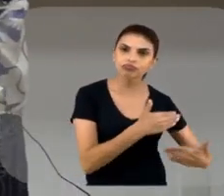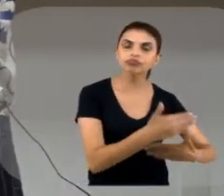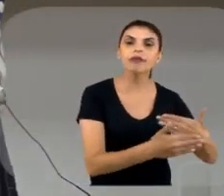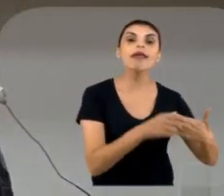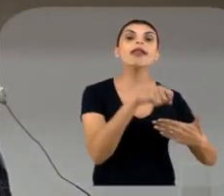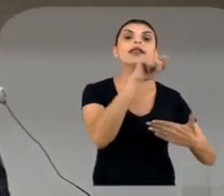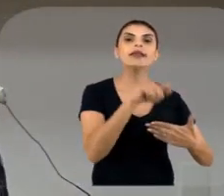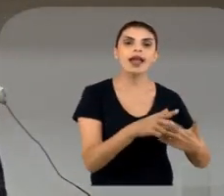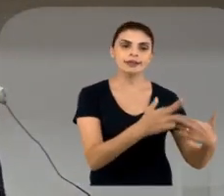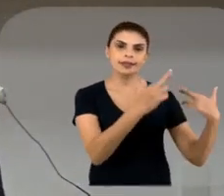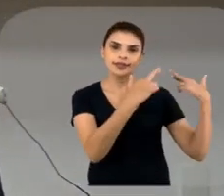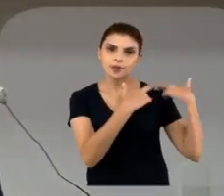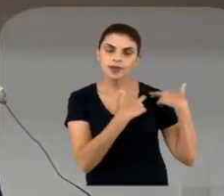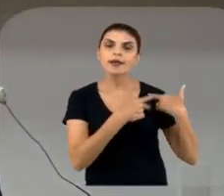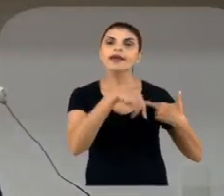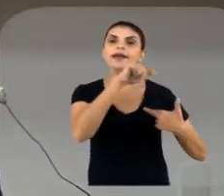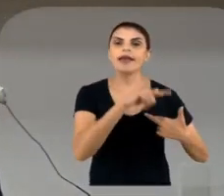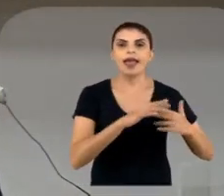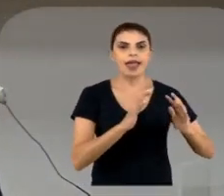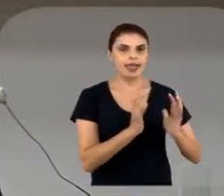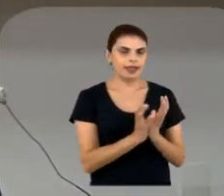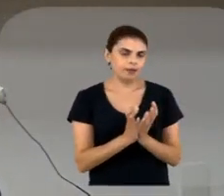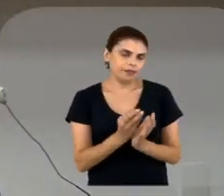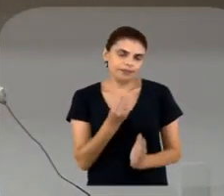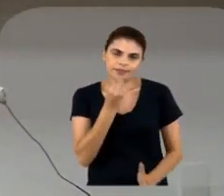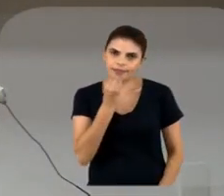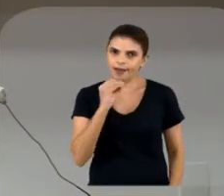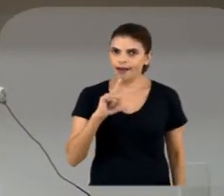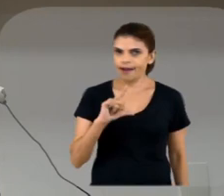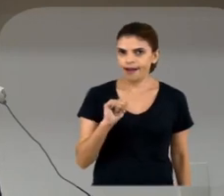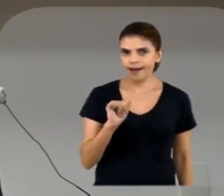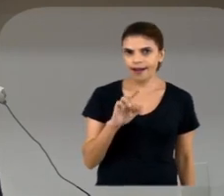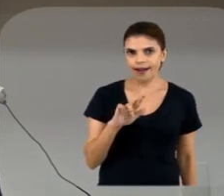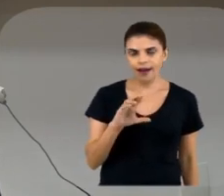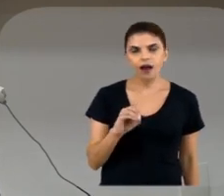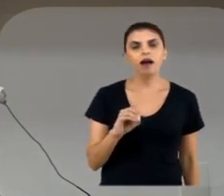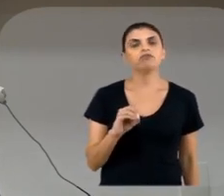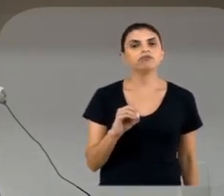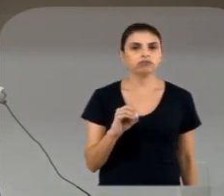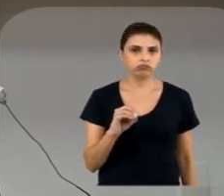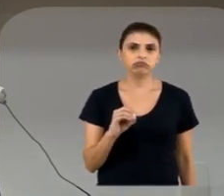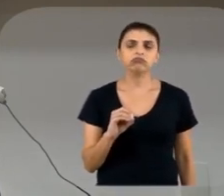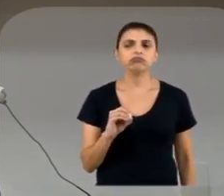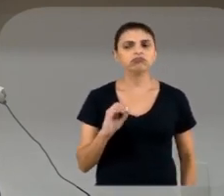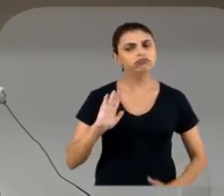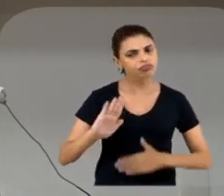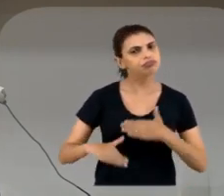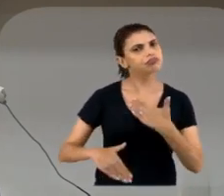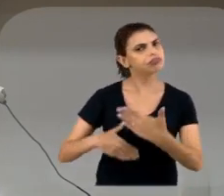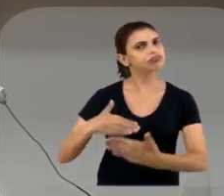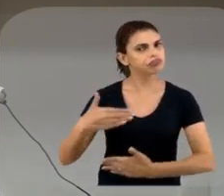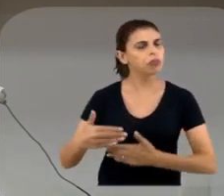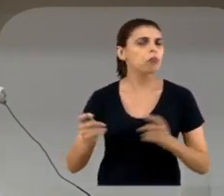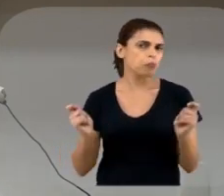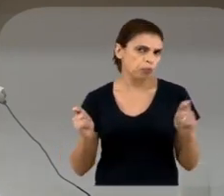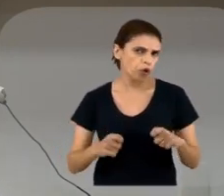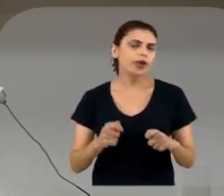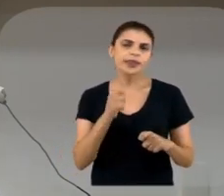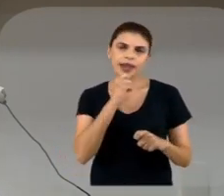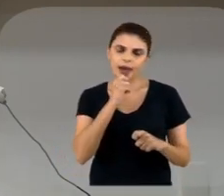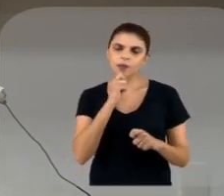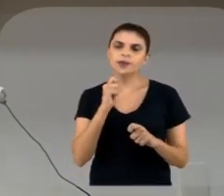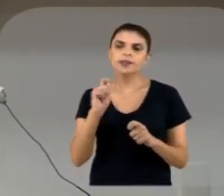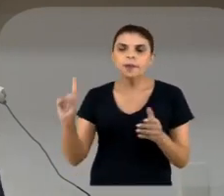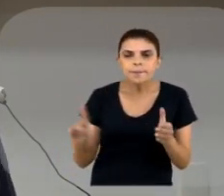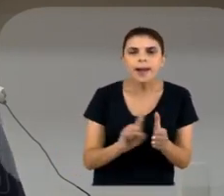basicamente quem vai ser a equipe, né, que é claro também que não é escrito em pedra, de repente ao longo do processo a gente pode